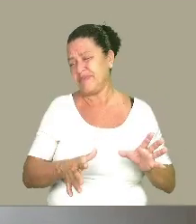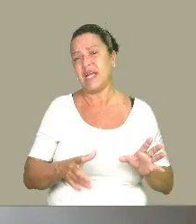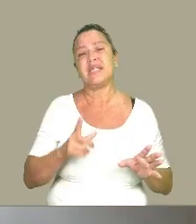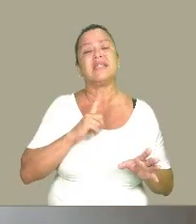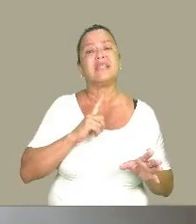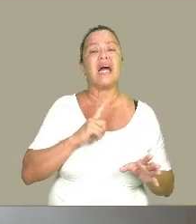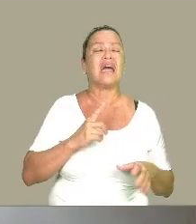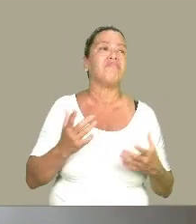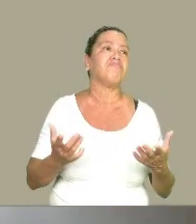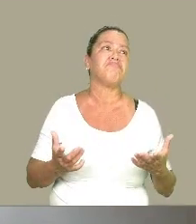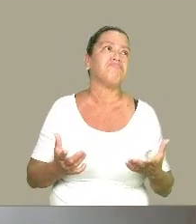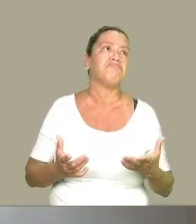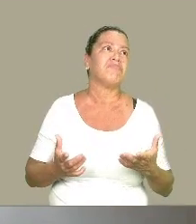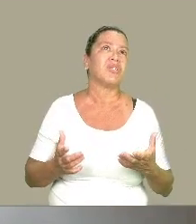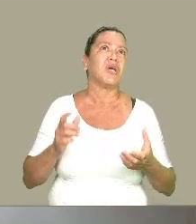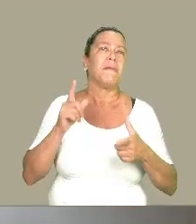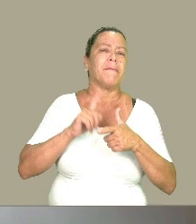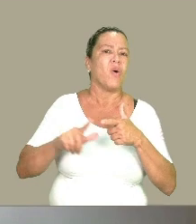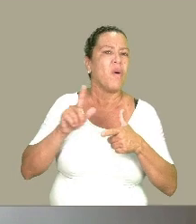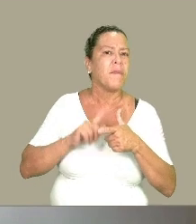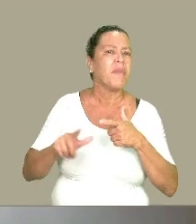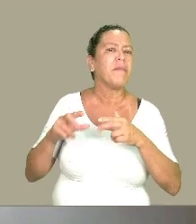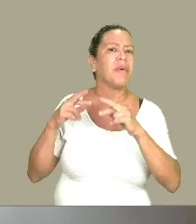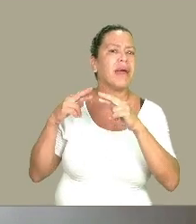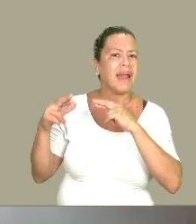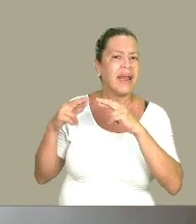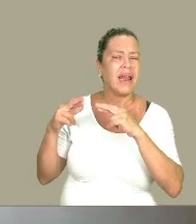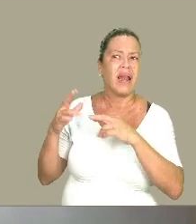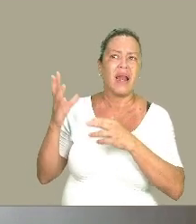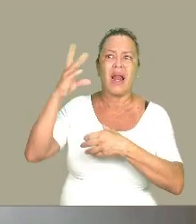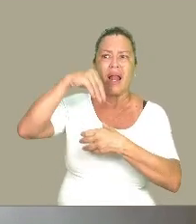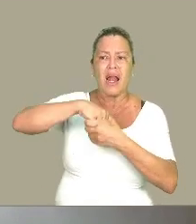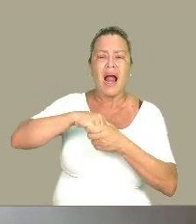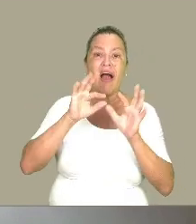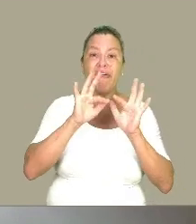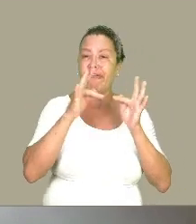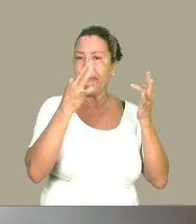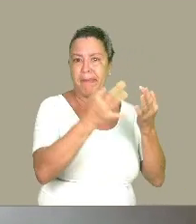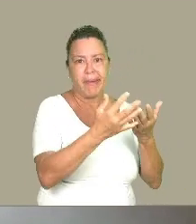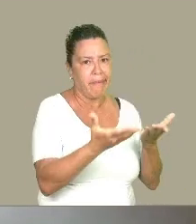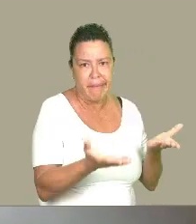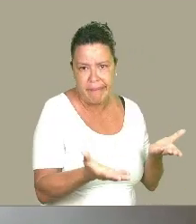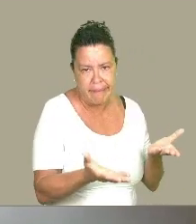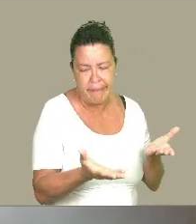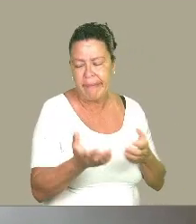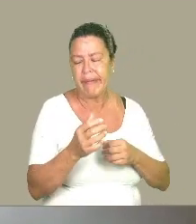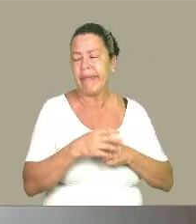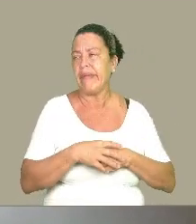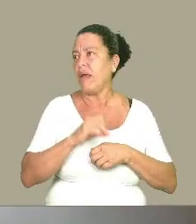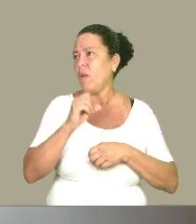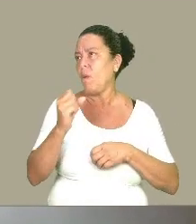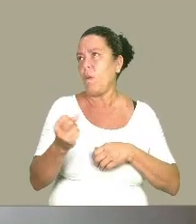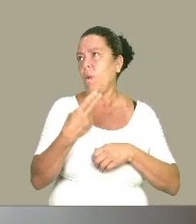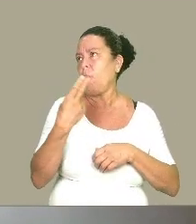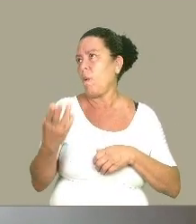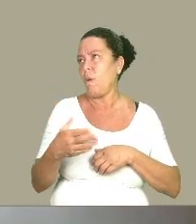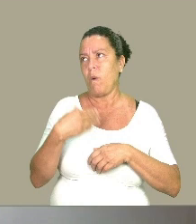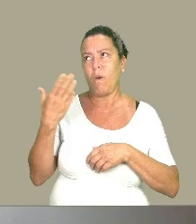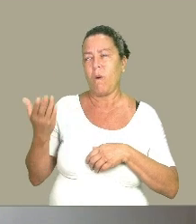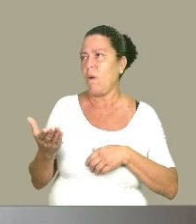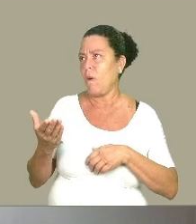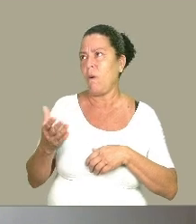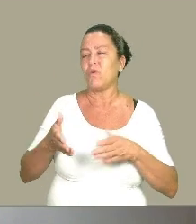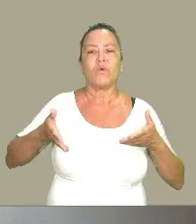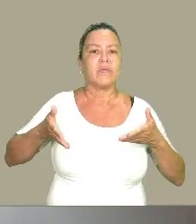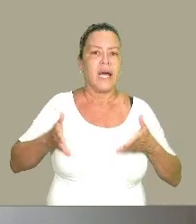fruto dos problemas em relação aos seus familiares, seja consequência do